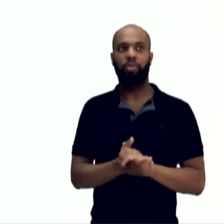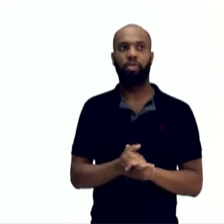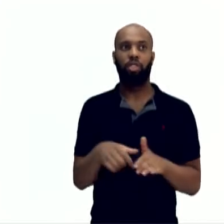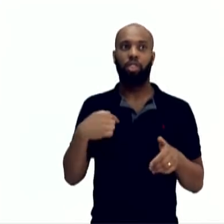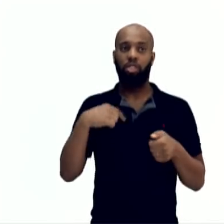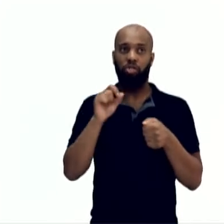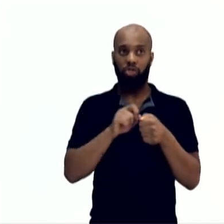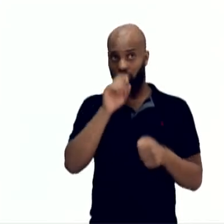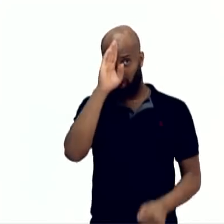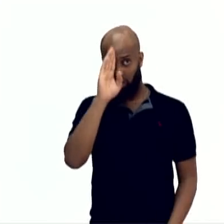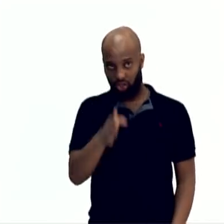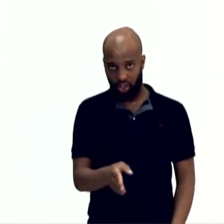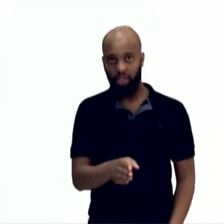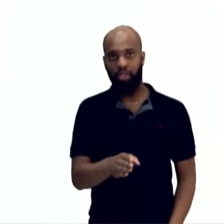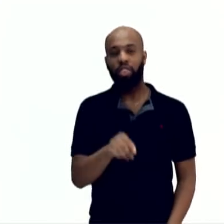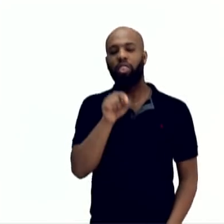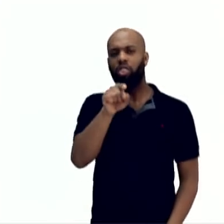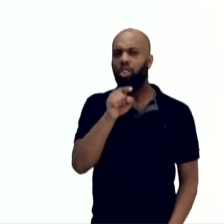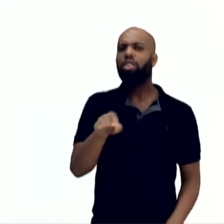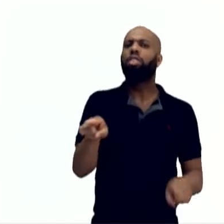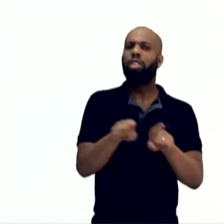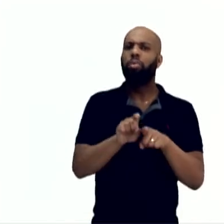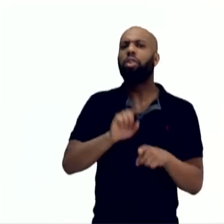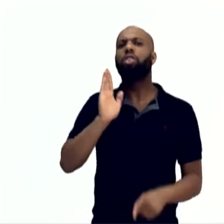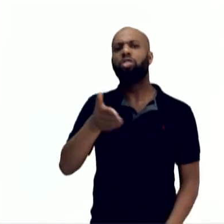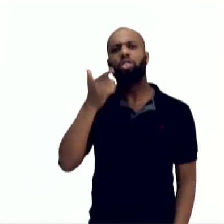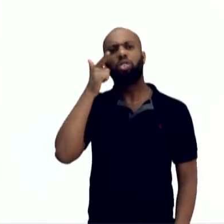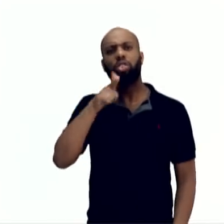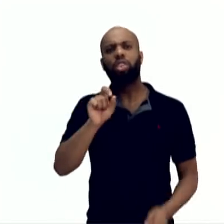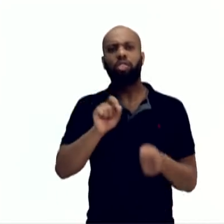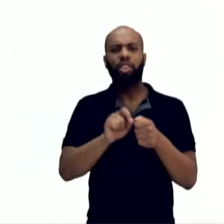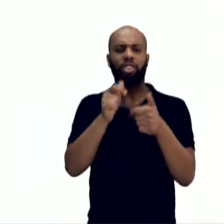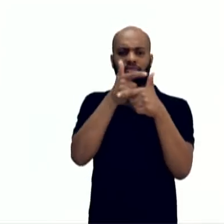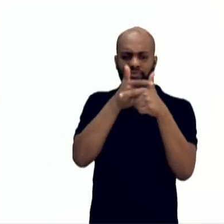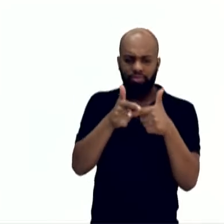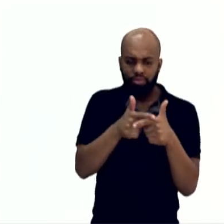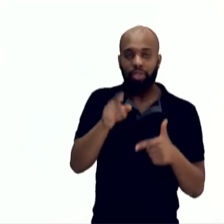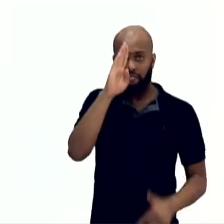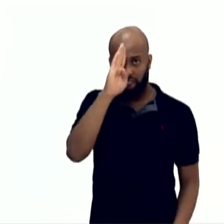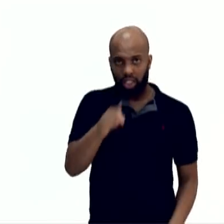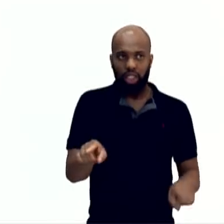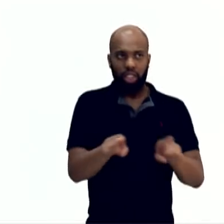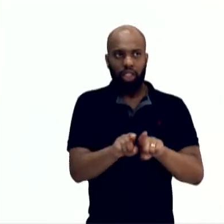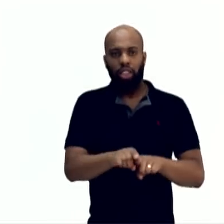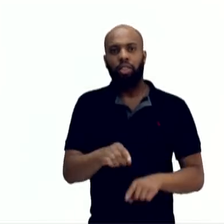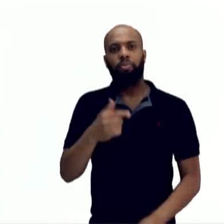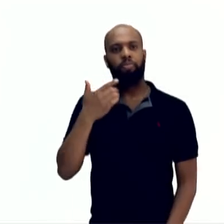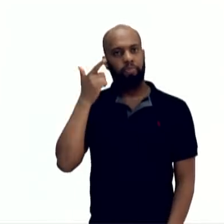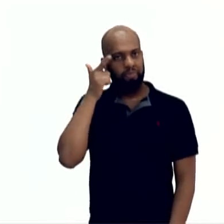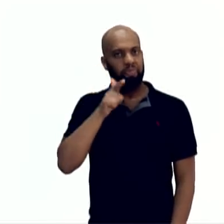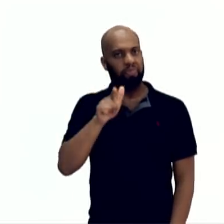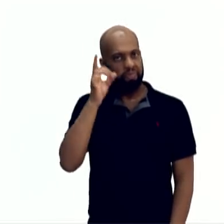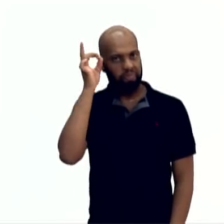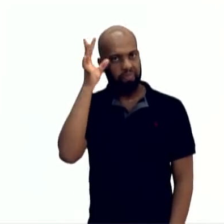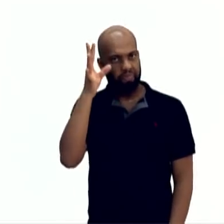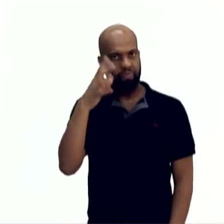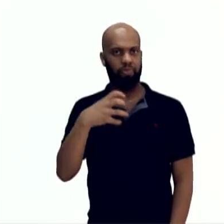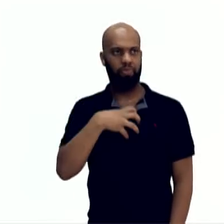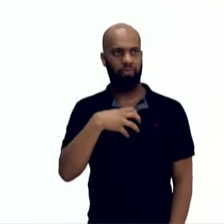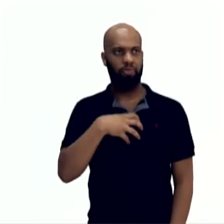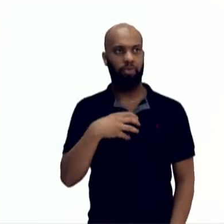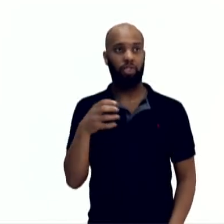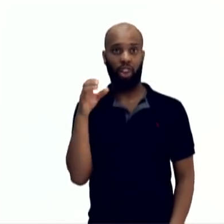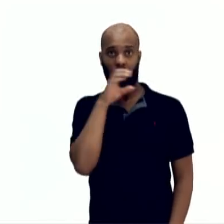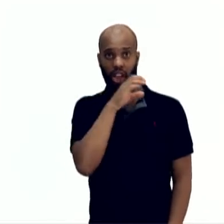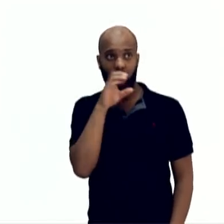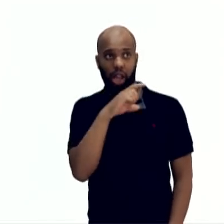professora fez direto, né? Que vocês já estão resolvendo a divisão direta, então tá bem tranquilo. O modo